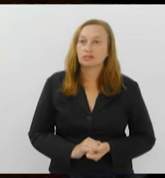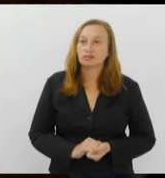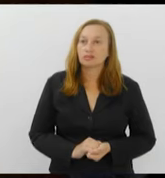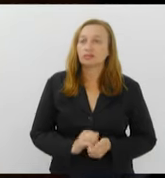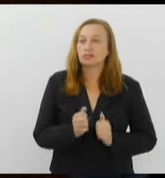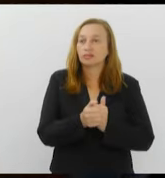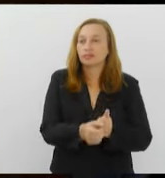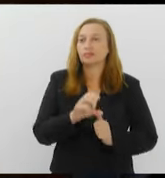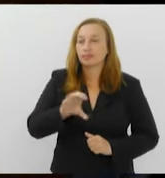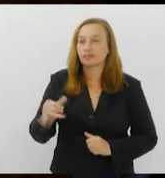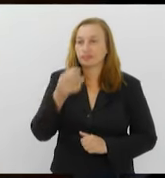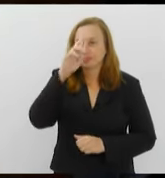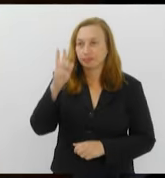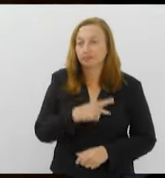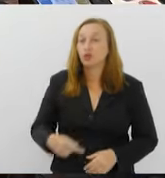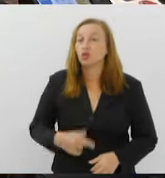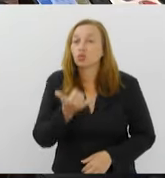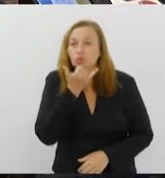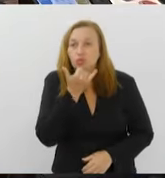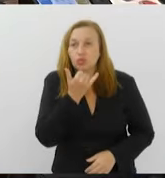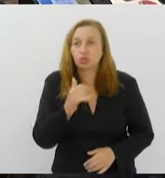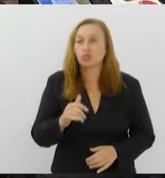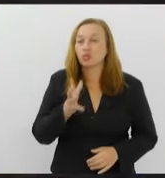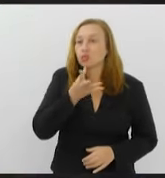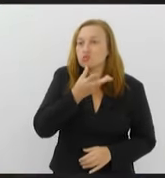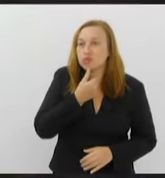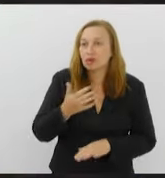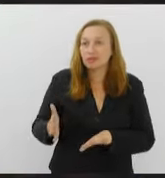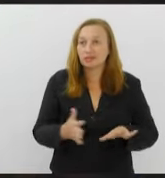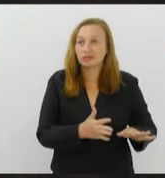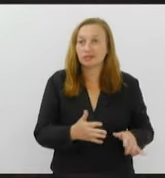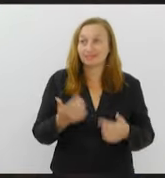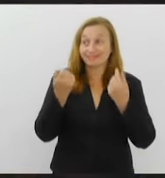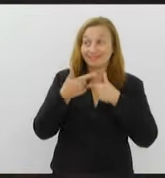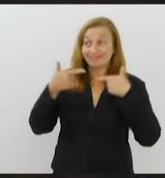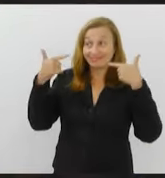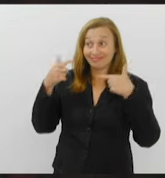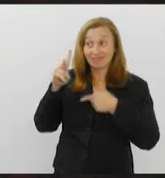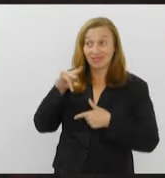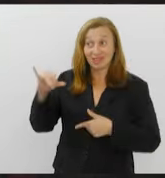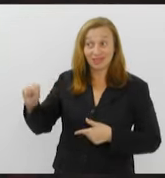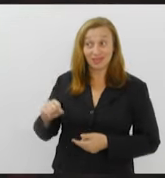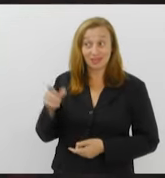Acompanha a CCJ, presidente. Desculpa a demora. Vinícius Cozzolino está sorridente hoje.